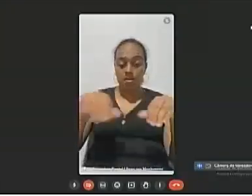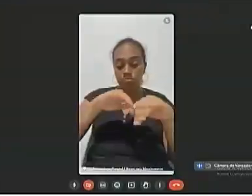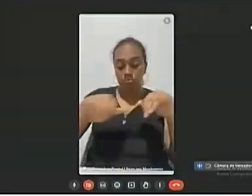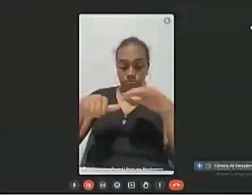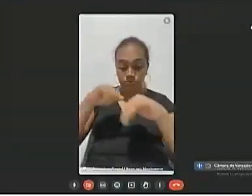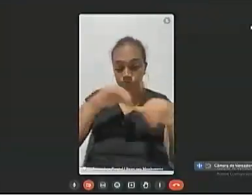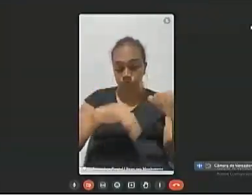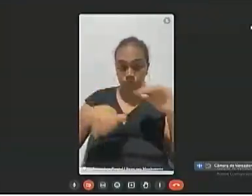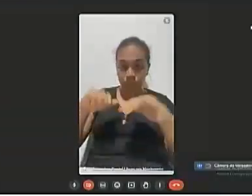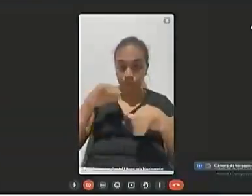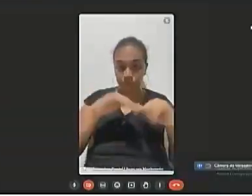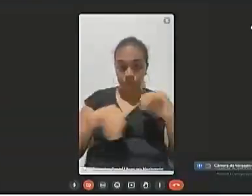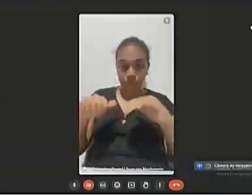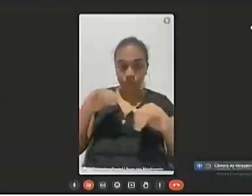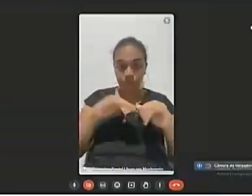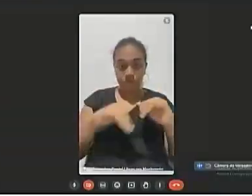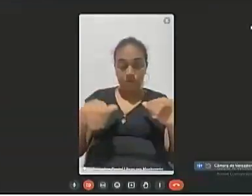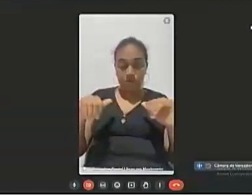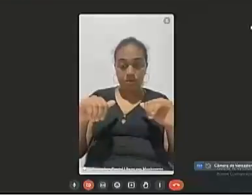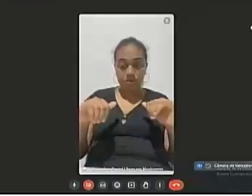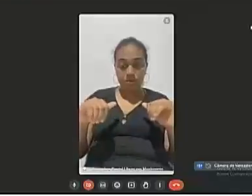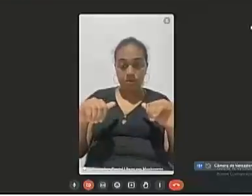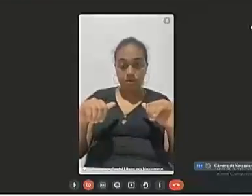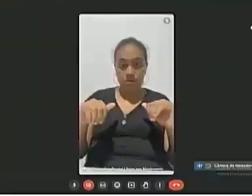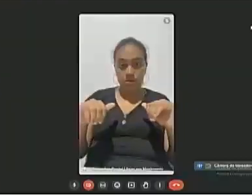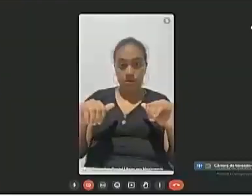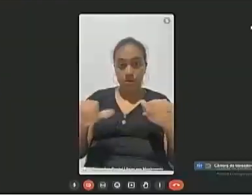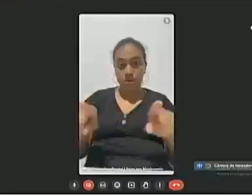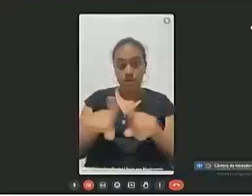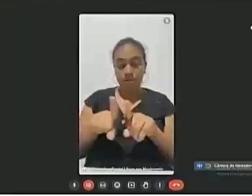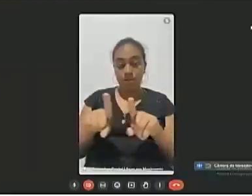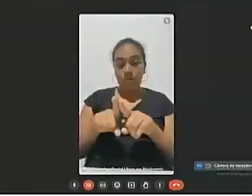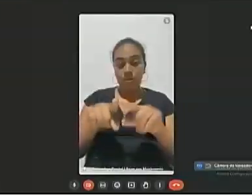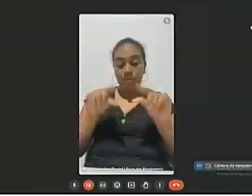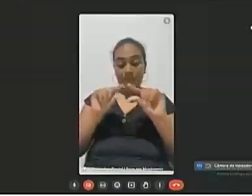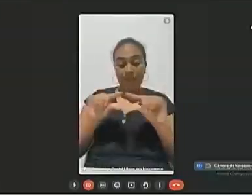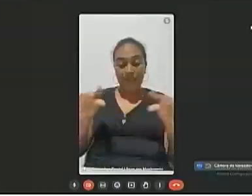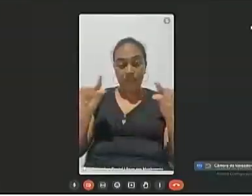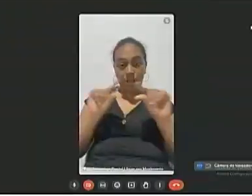desde a ressaca até as pontes por 2 ou 3 metros, são aquelas linhas lá de cima